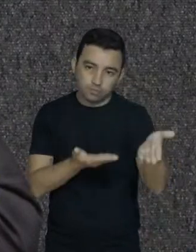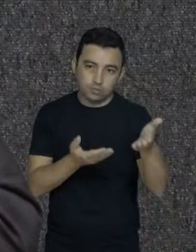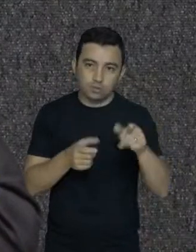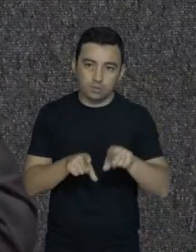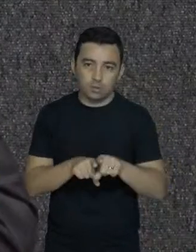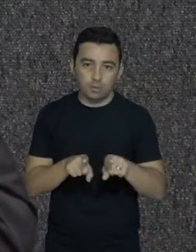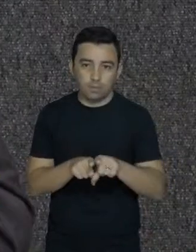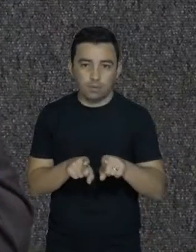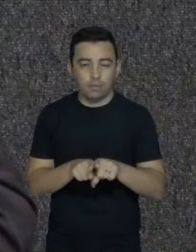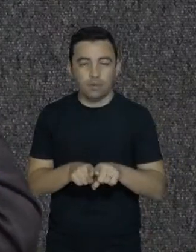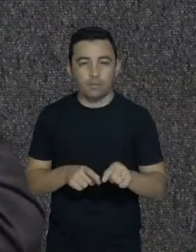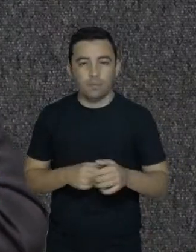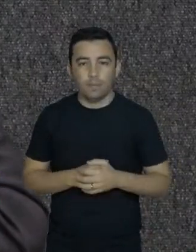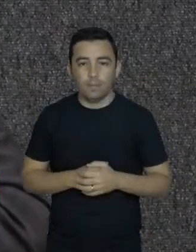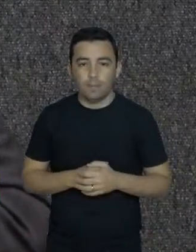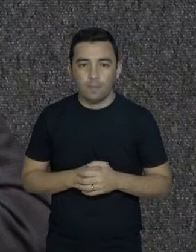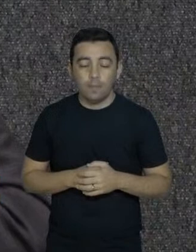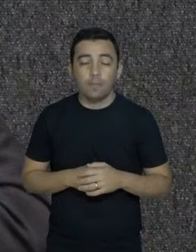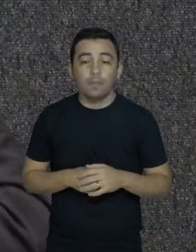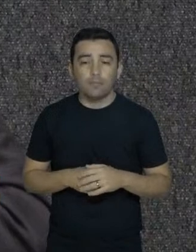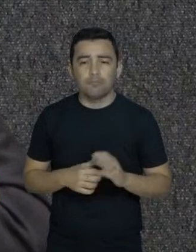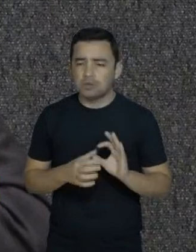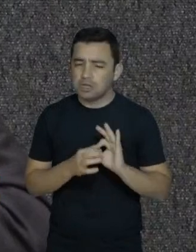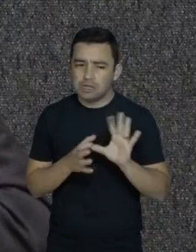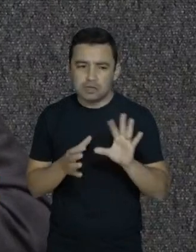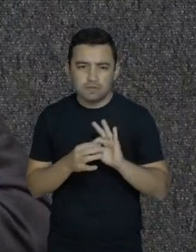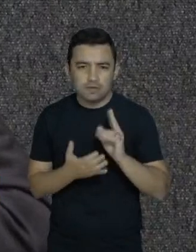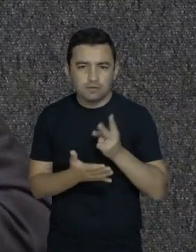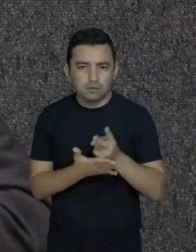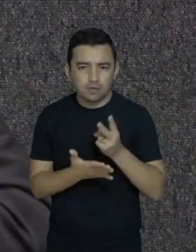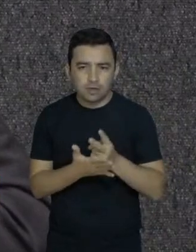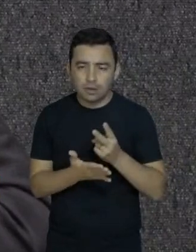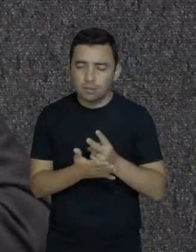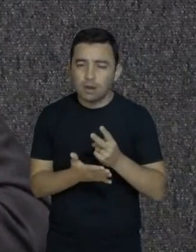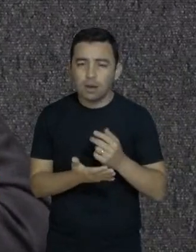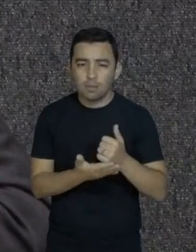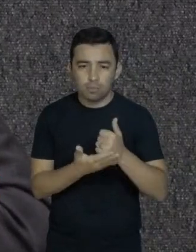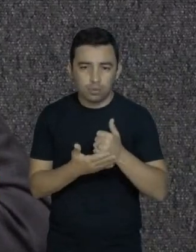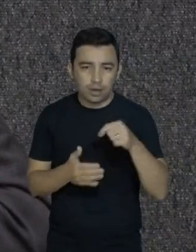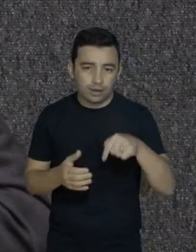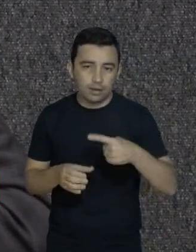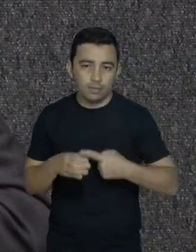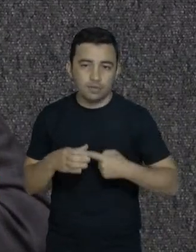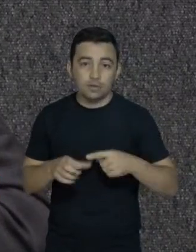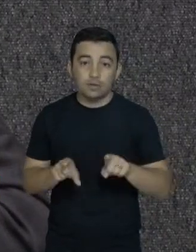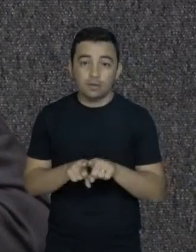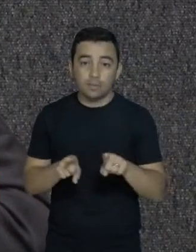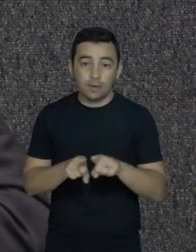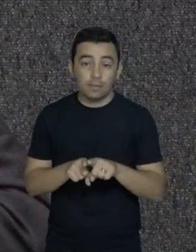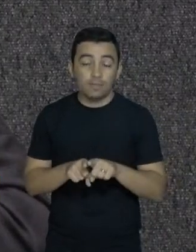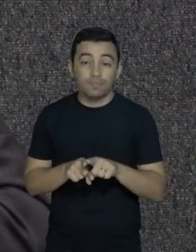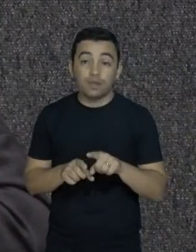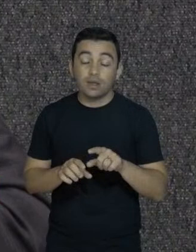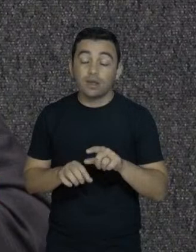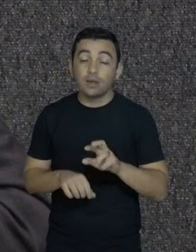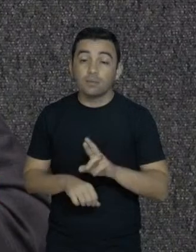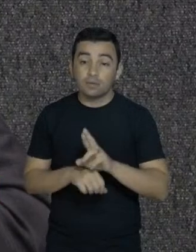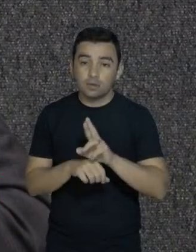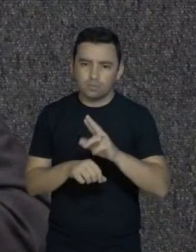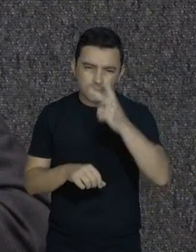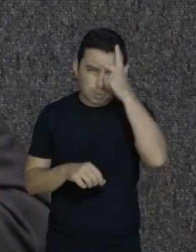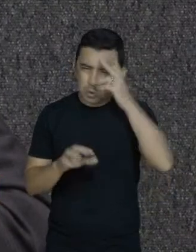toda a disponibilidade e ajuda da desta comissão quero também em nome de todas as pessoas com